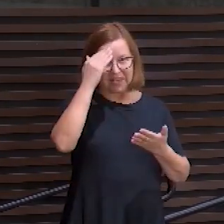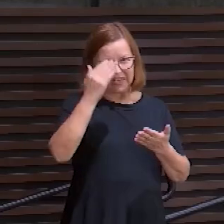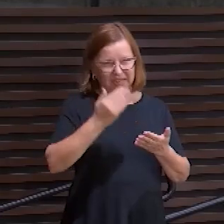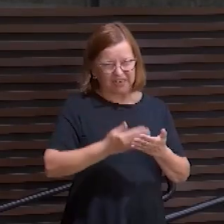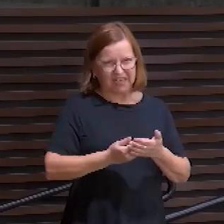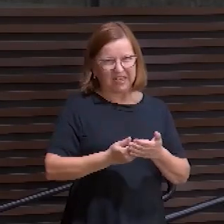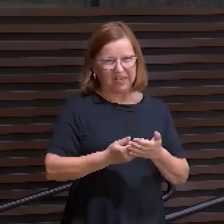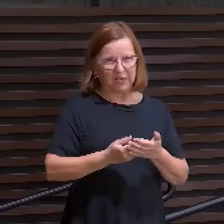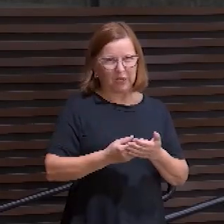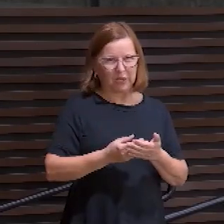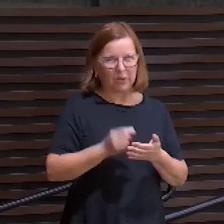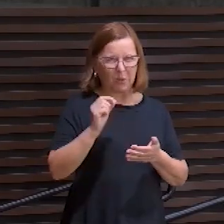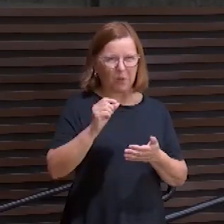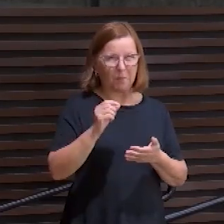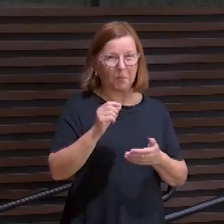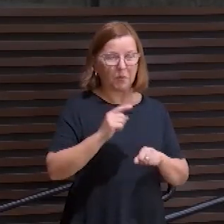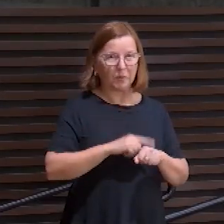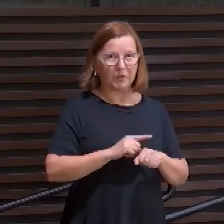diabo.